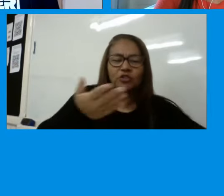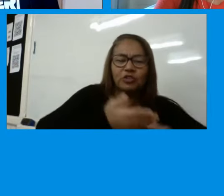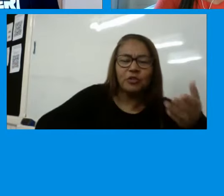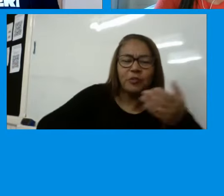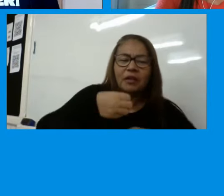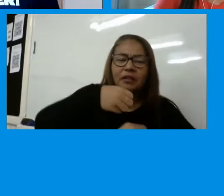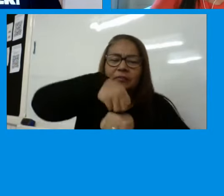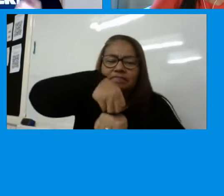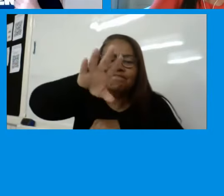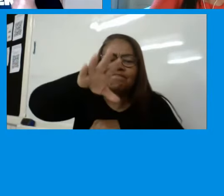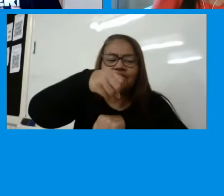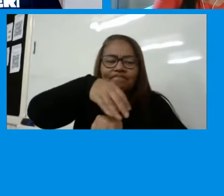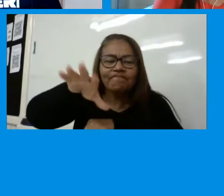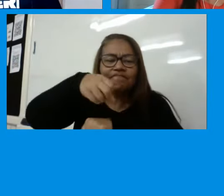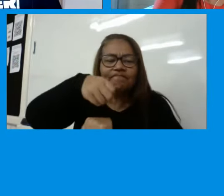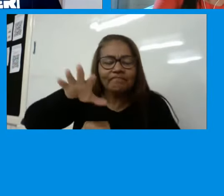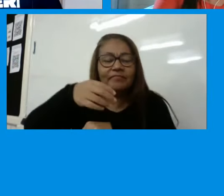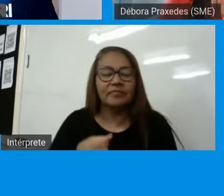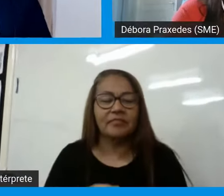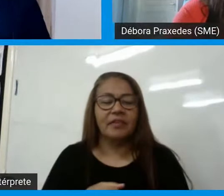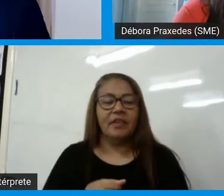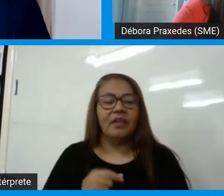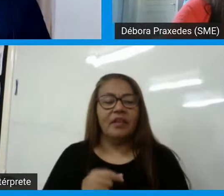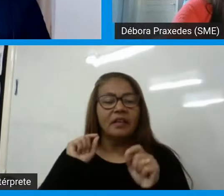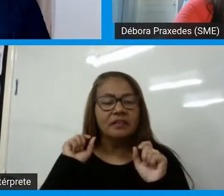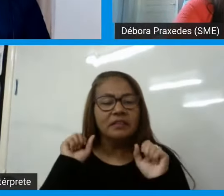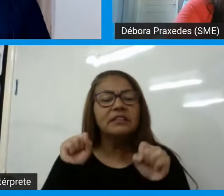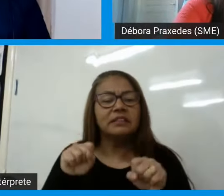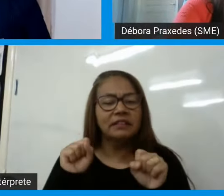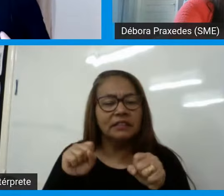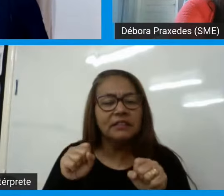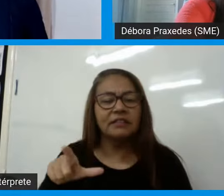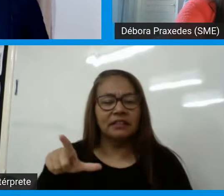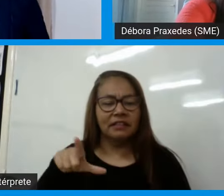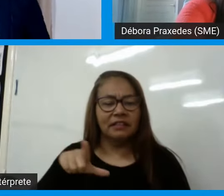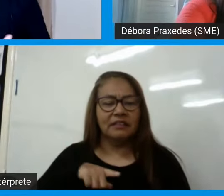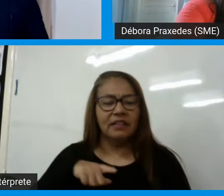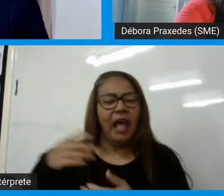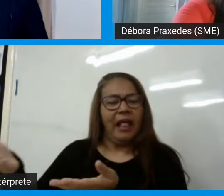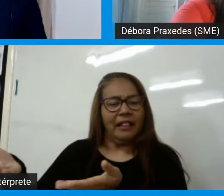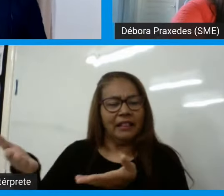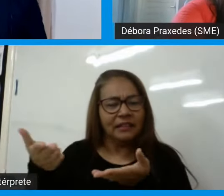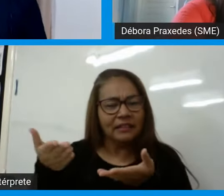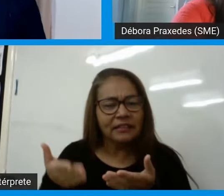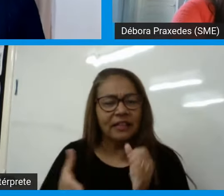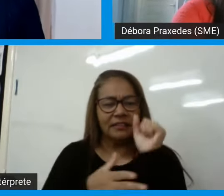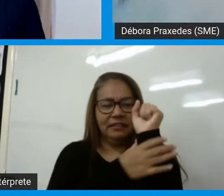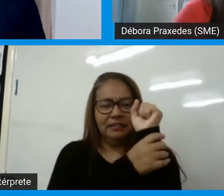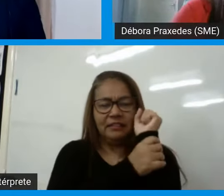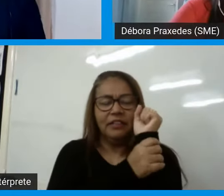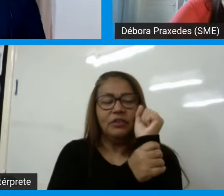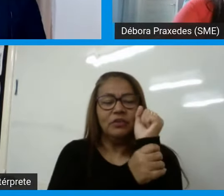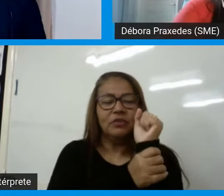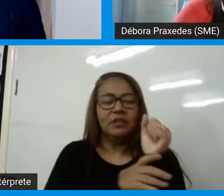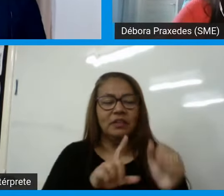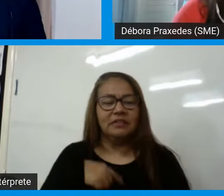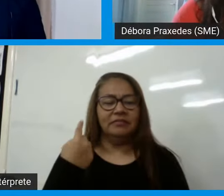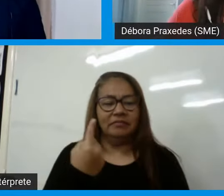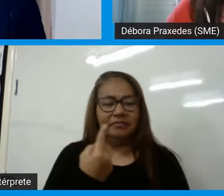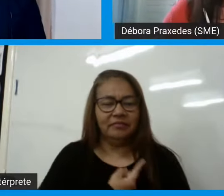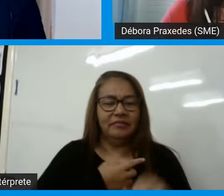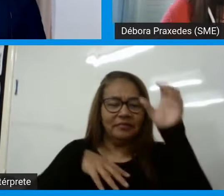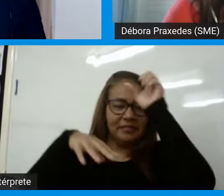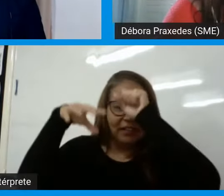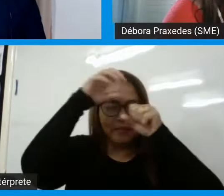trazendo segurança para quem está desenvolvendo conteúdo e aprende. A gente aprende diariamente. É verdade. Não, e quando